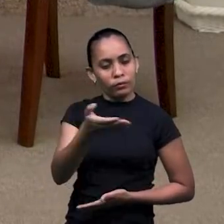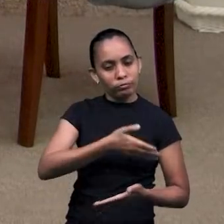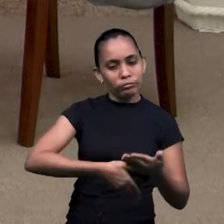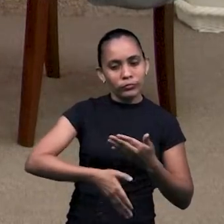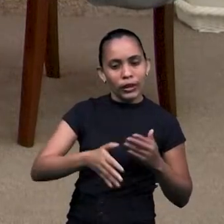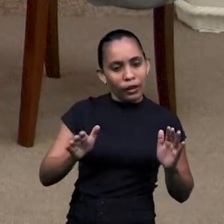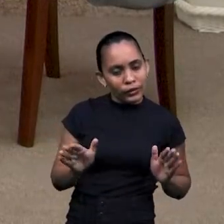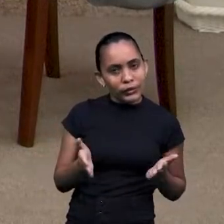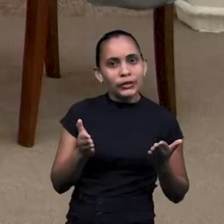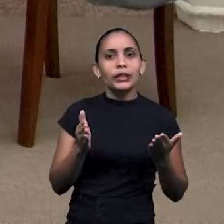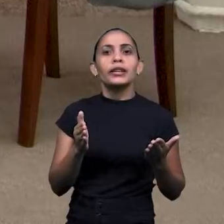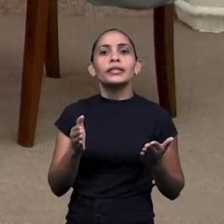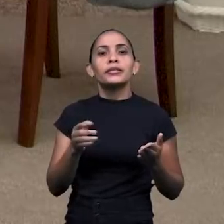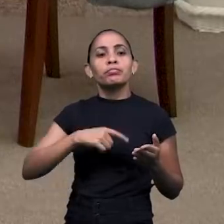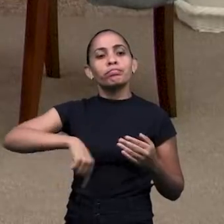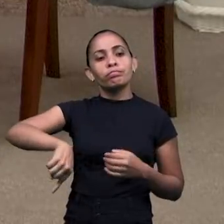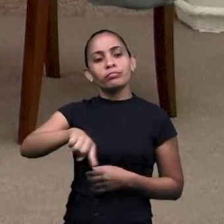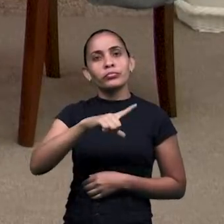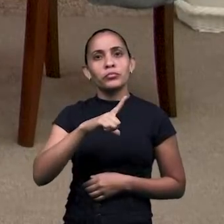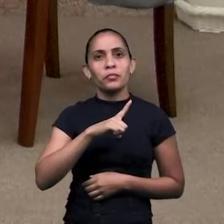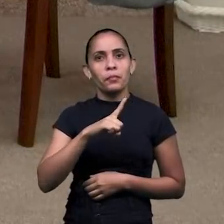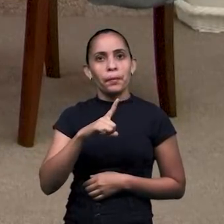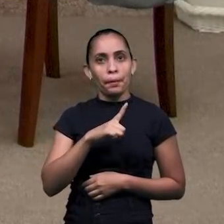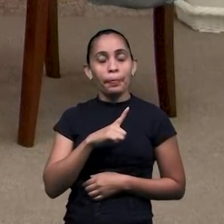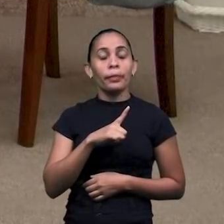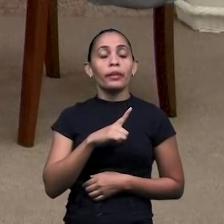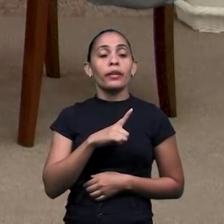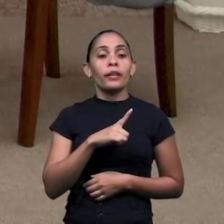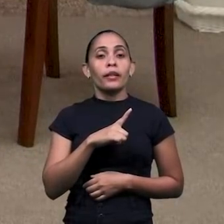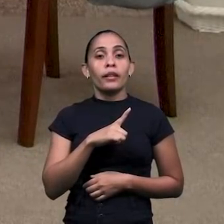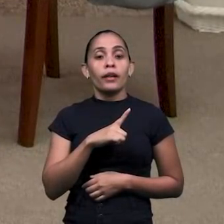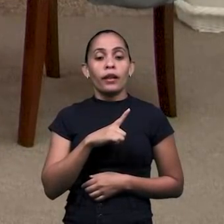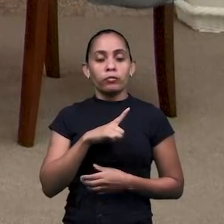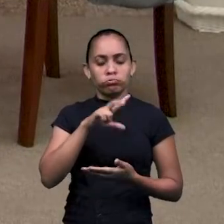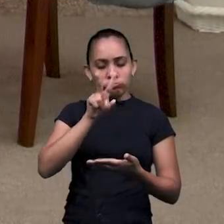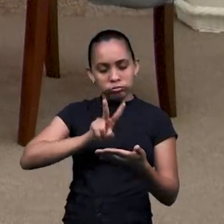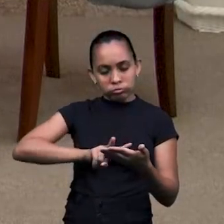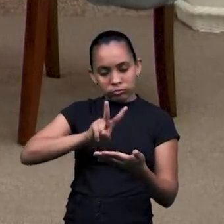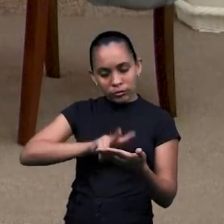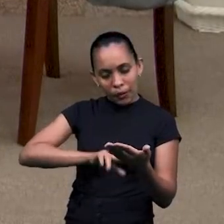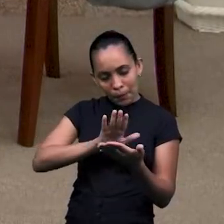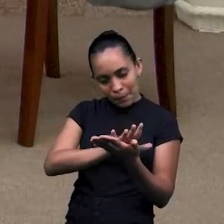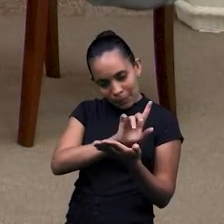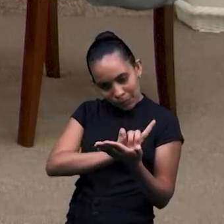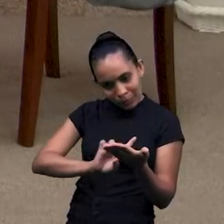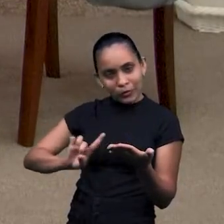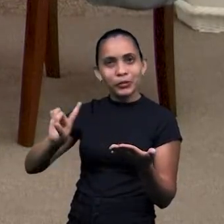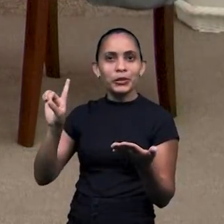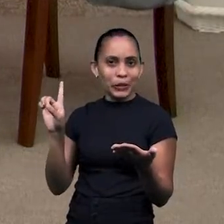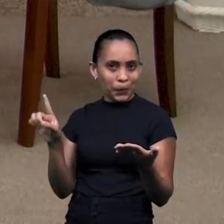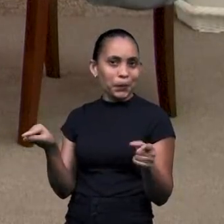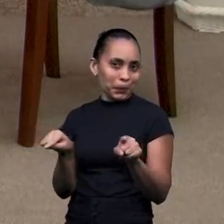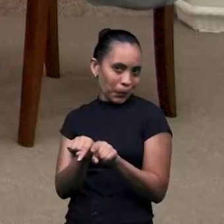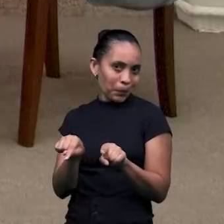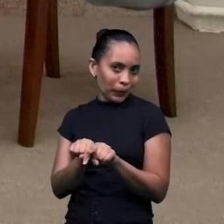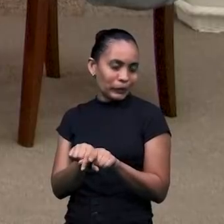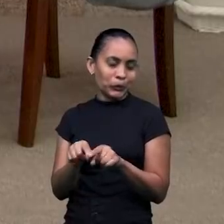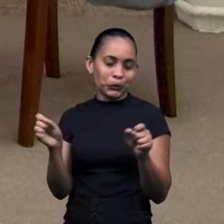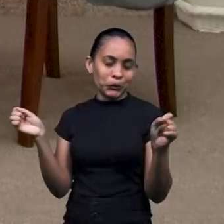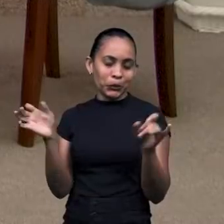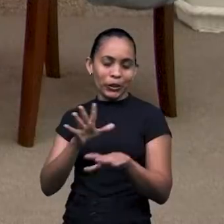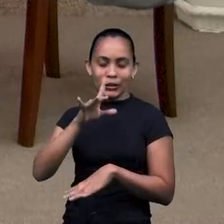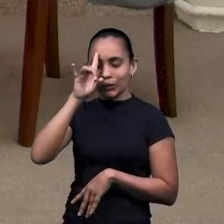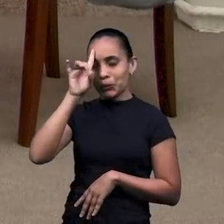vê-los participando desta atividade os leva a buscarem, a meditarem na palavra do Senhor também, não é? É verdade. Glória a Deus.